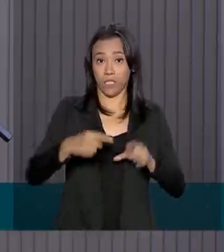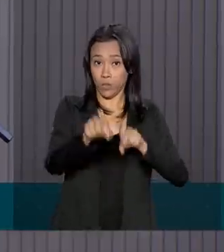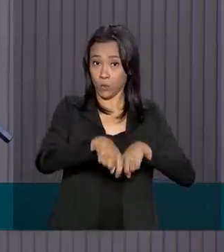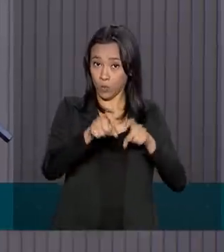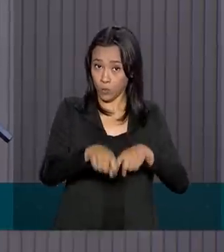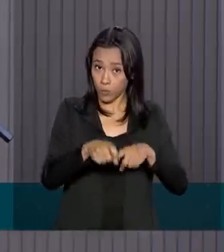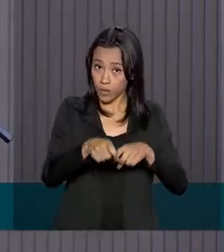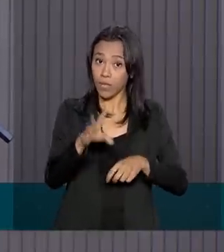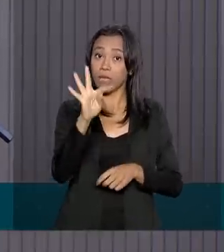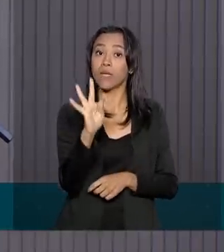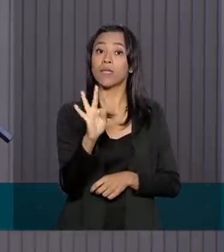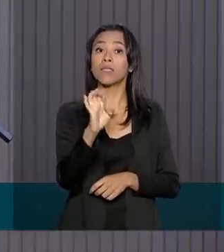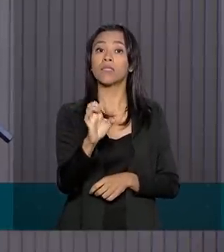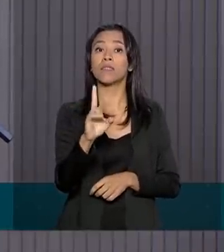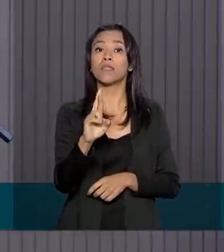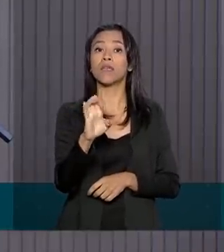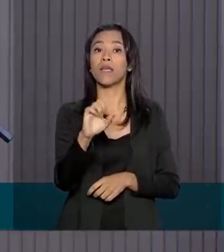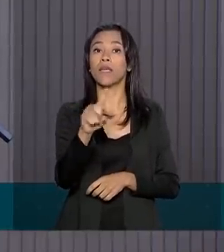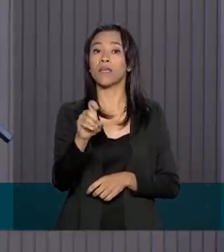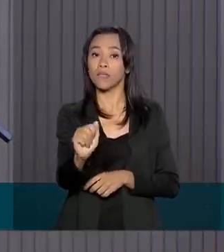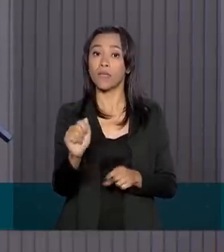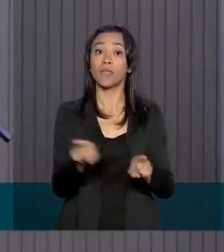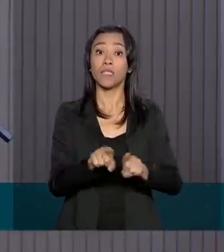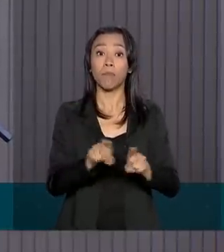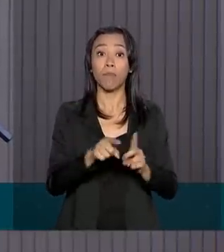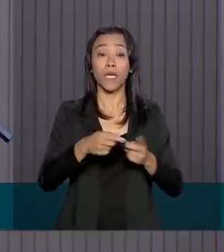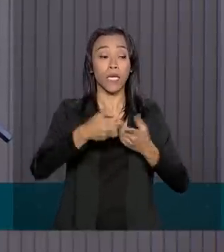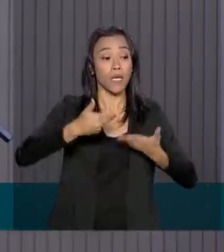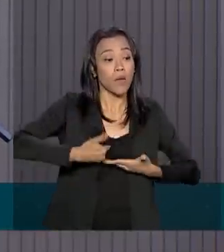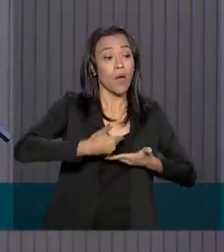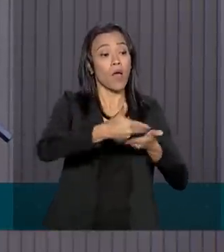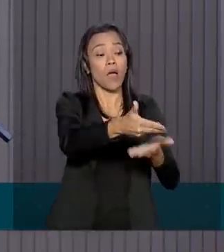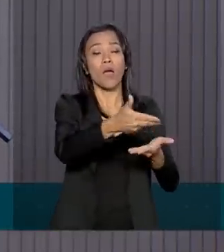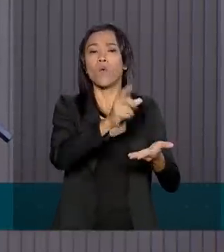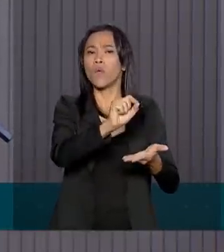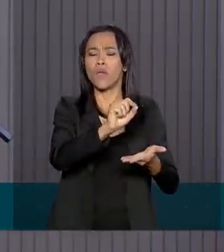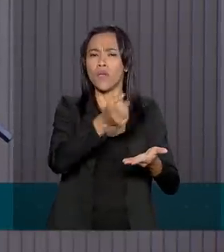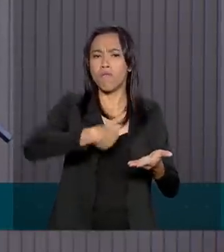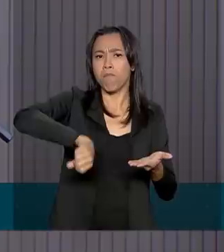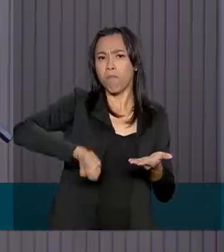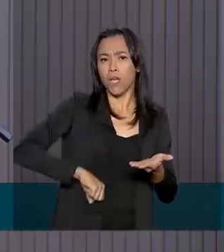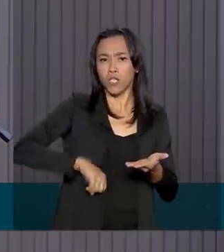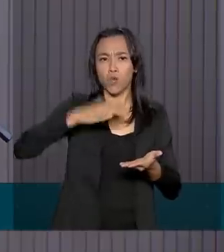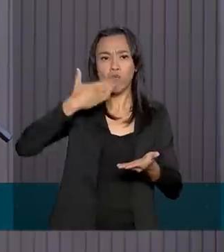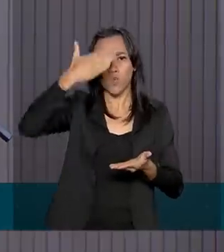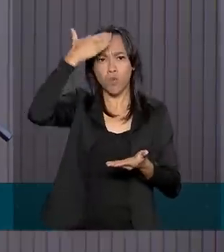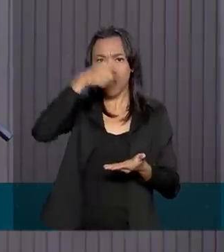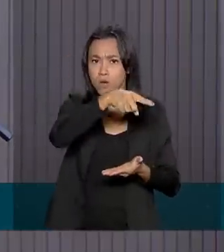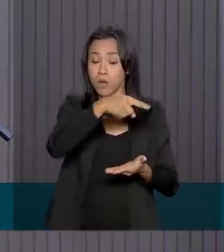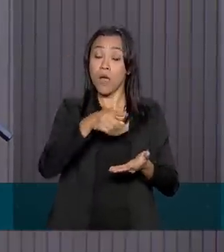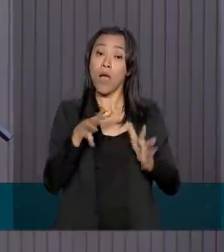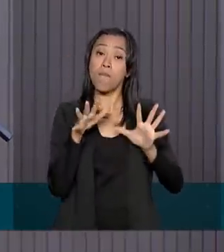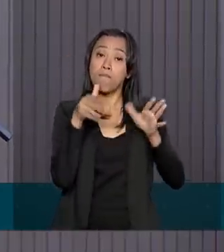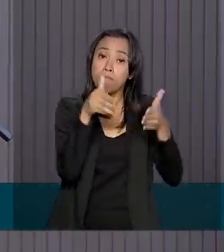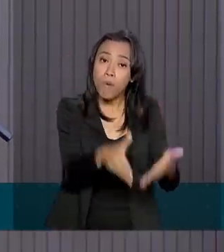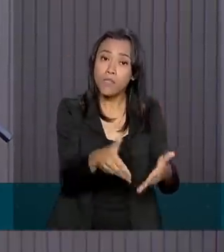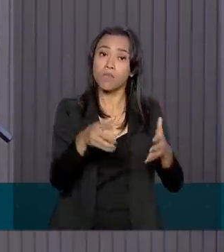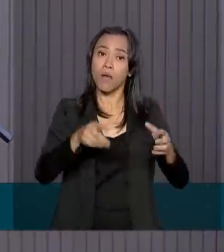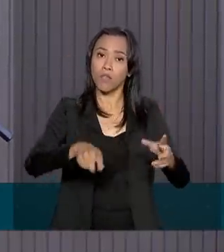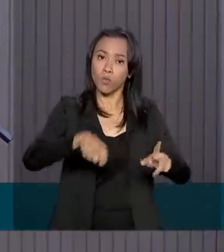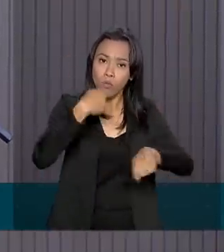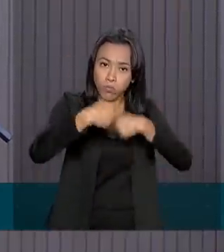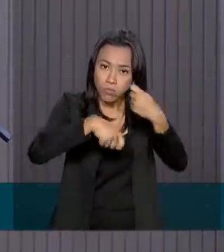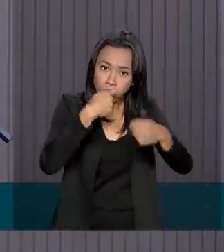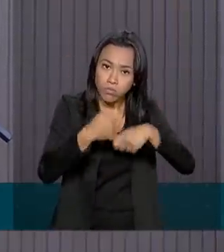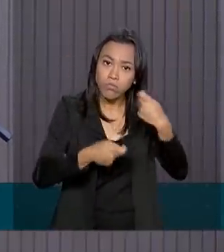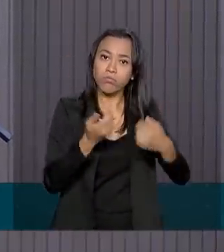Cristina, e pelos embaixadores muçulmanos a participar do jantar. São países que